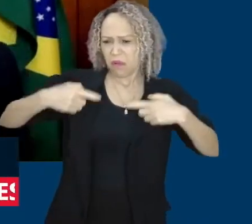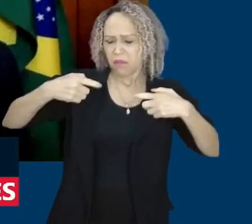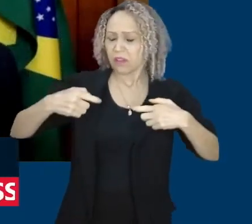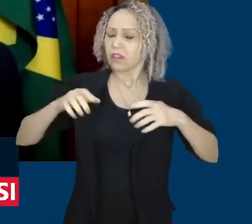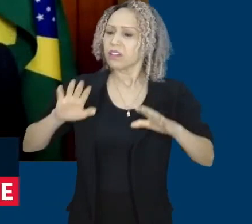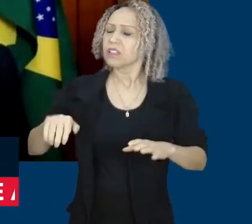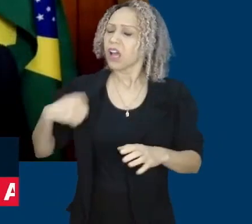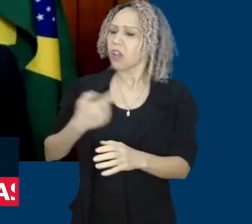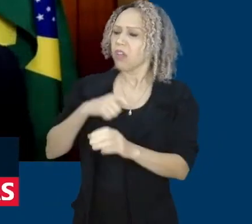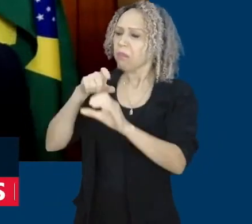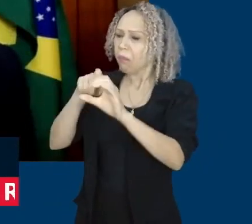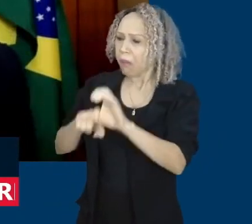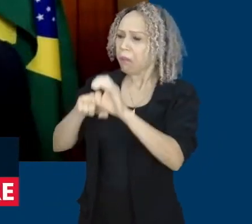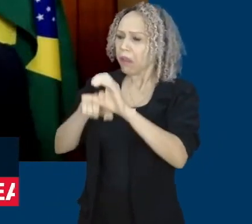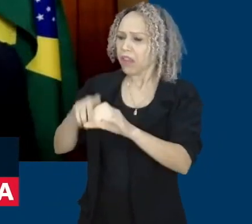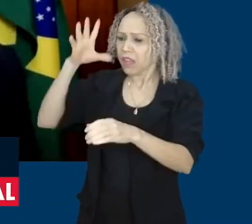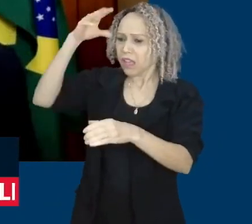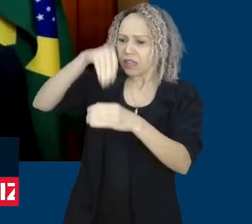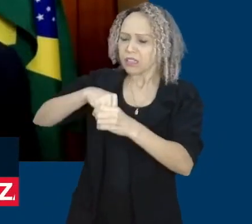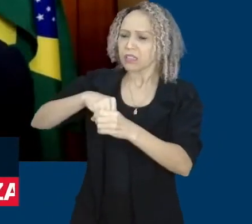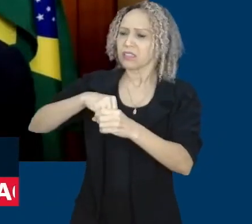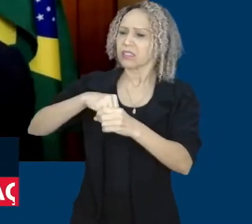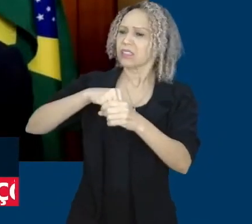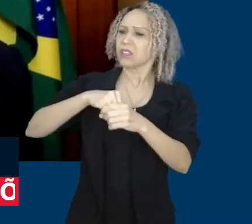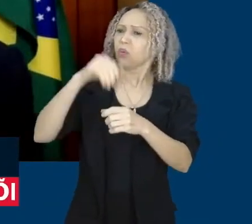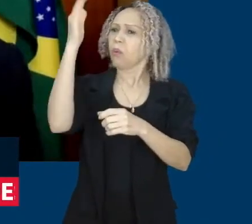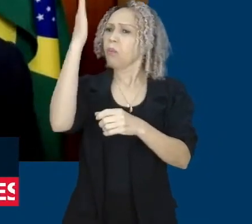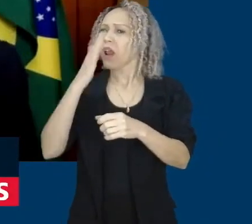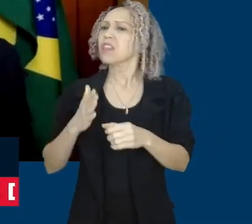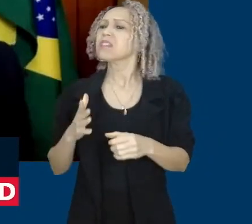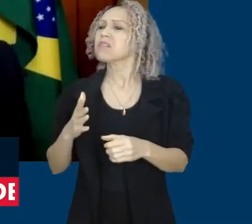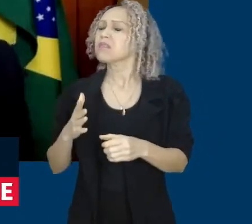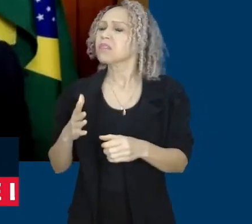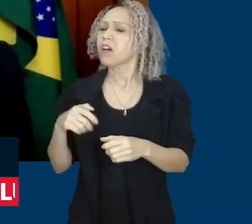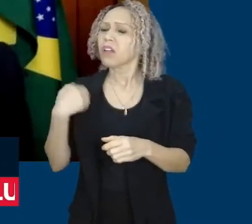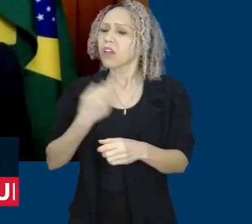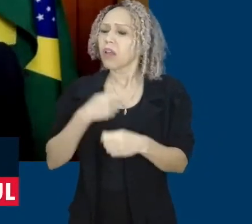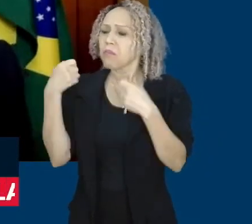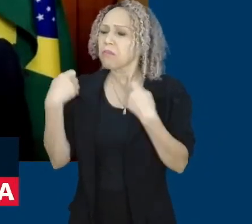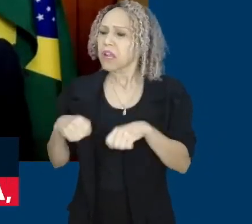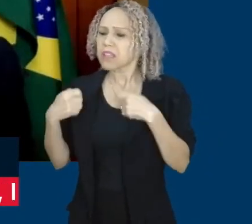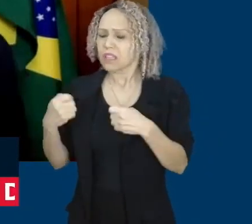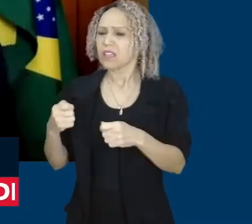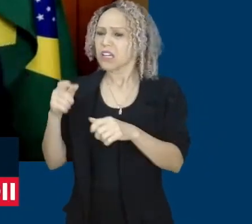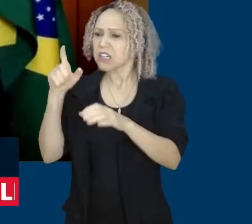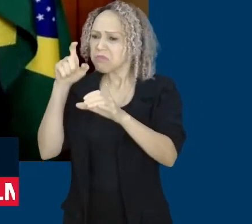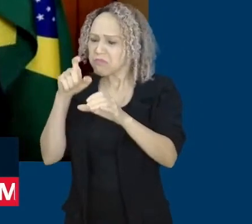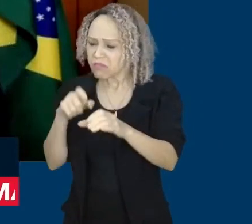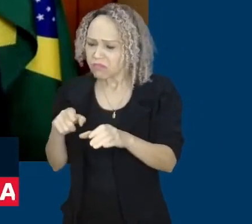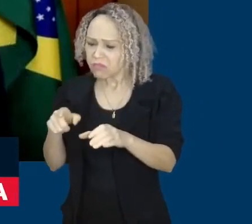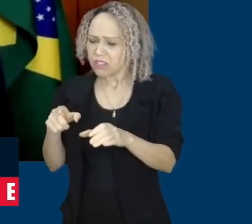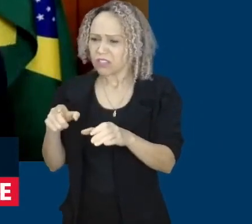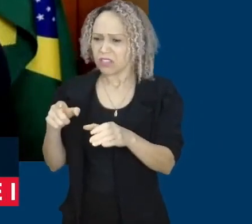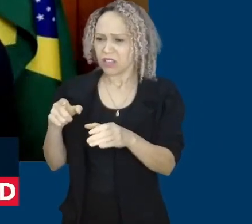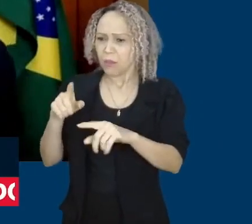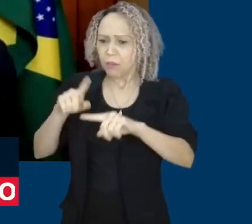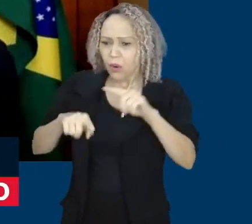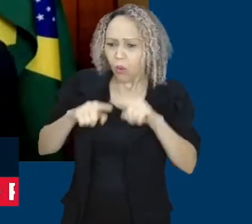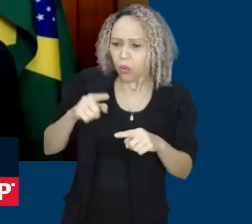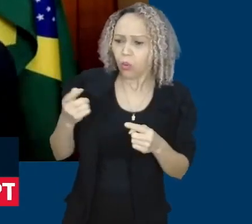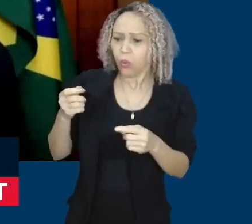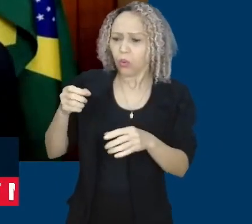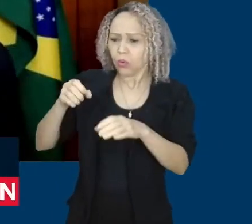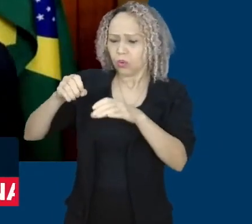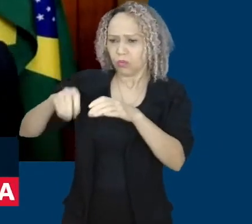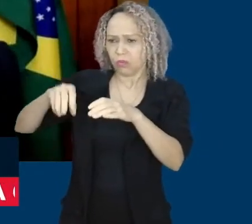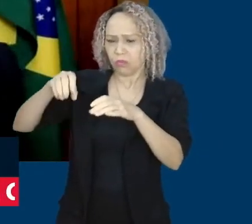dependência interna, né? A nossa dependência de insumos, a nossa dependência de produtos